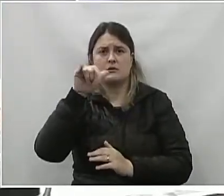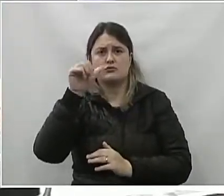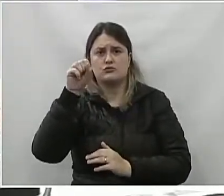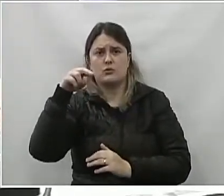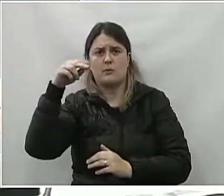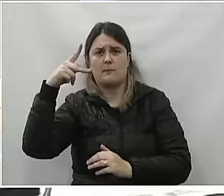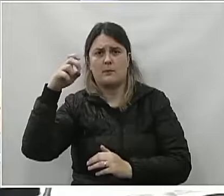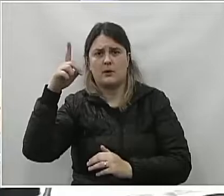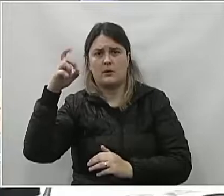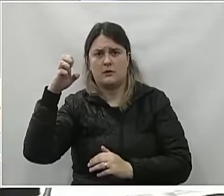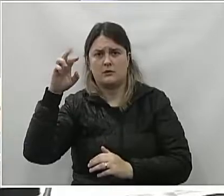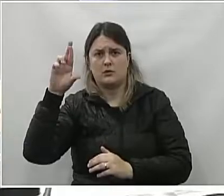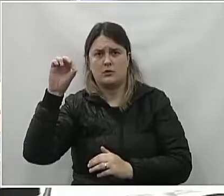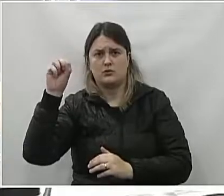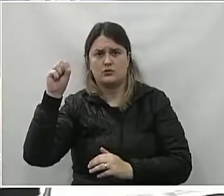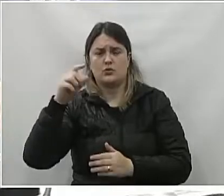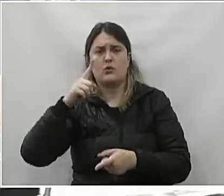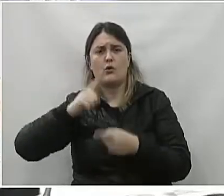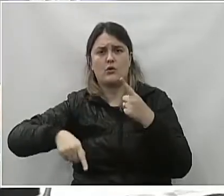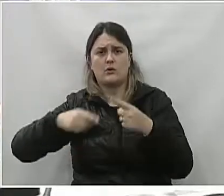Pedroso está me interrompendo.